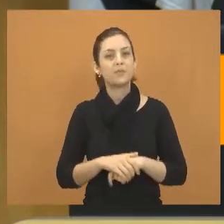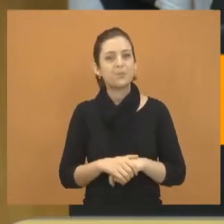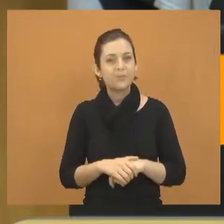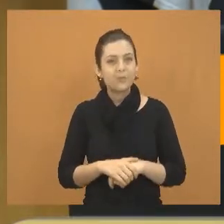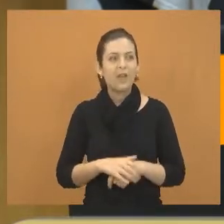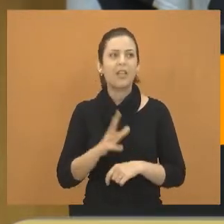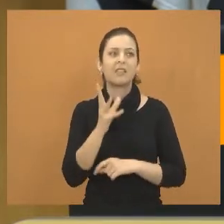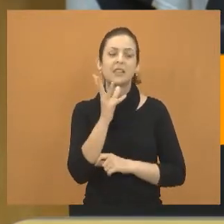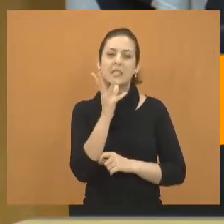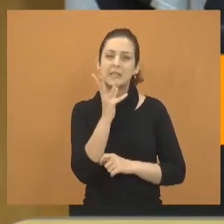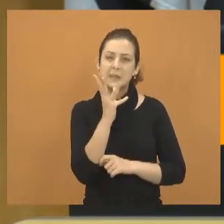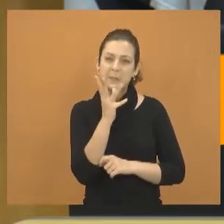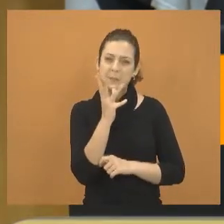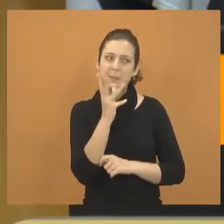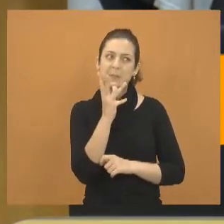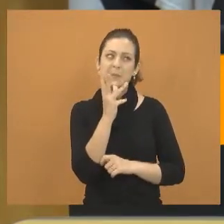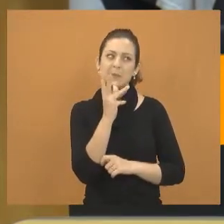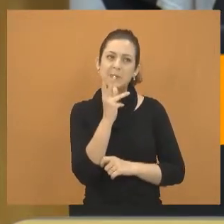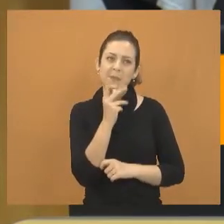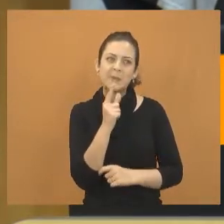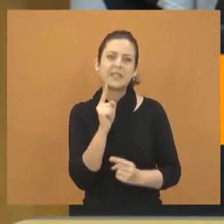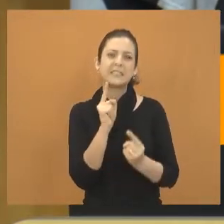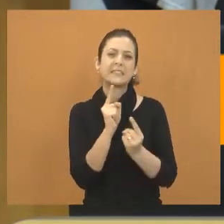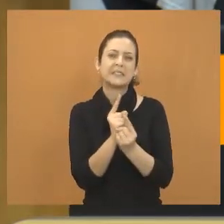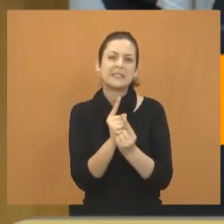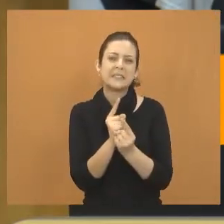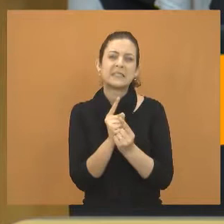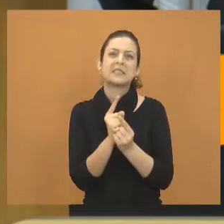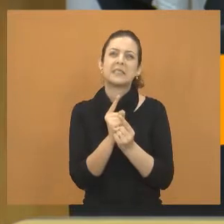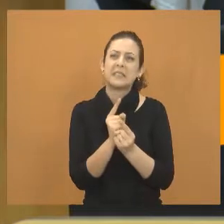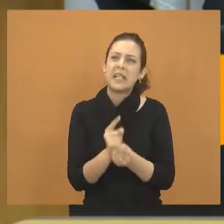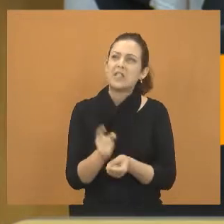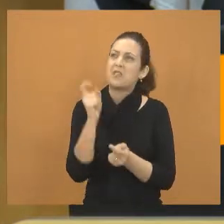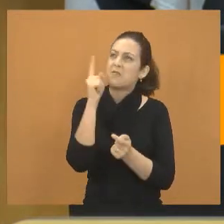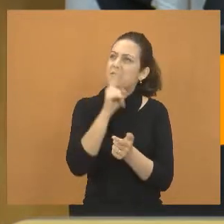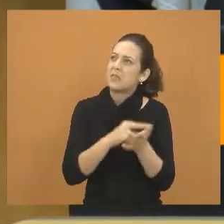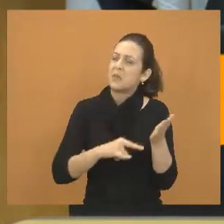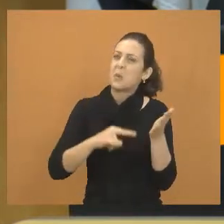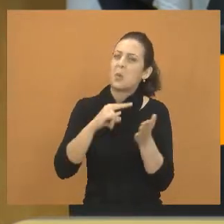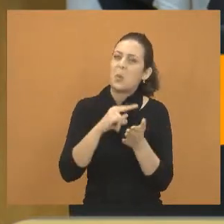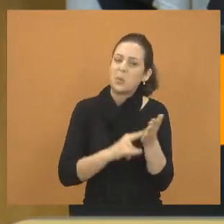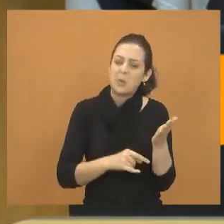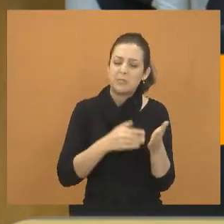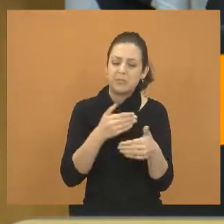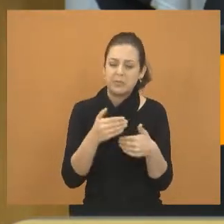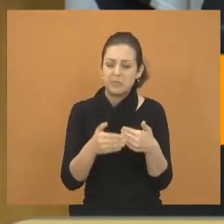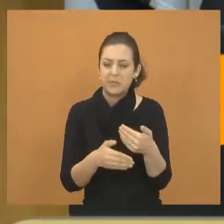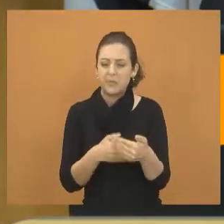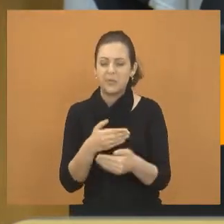uma demora no atendimento, é uma demora, uma burocracia nos procedimentos.